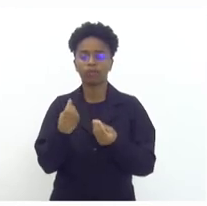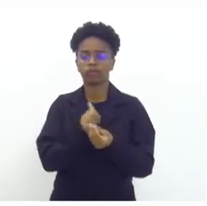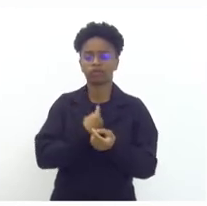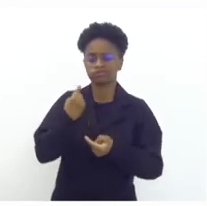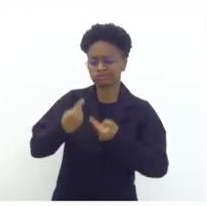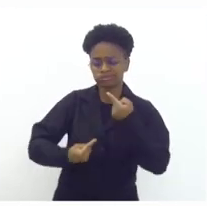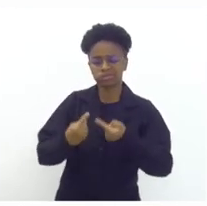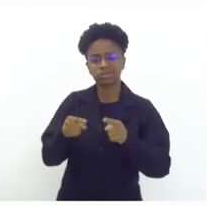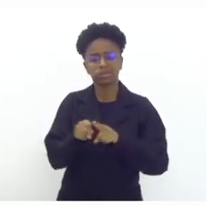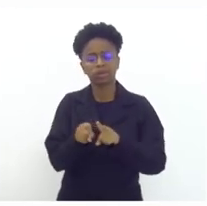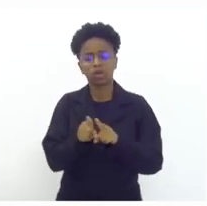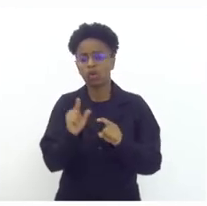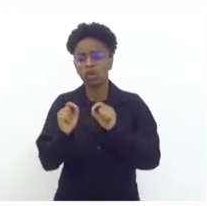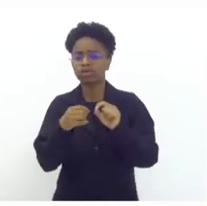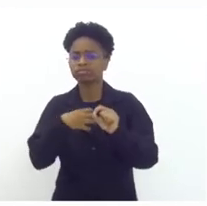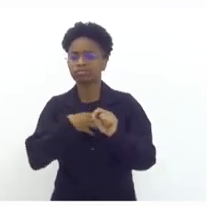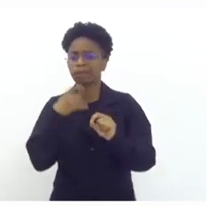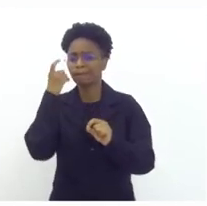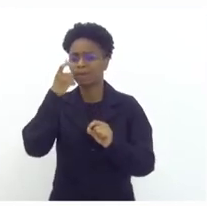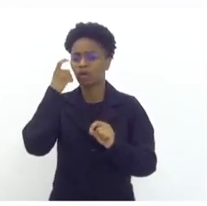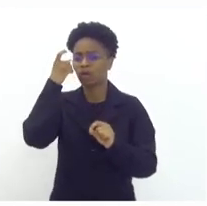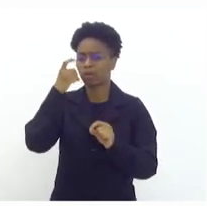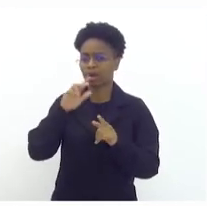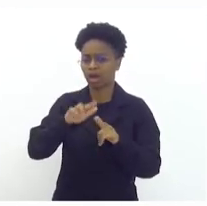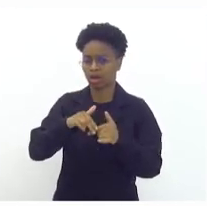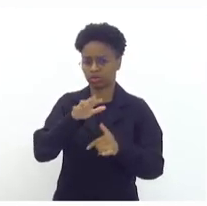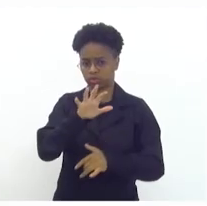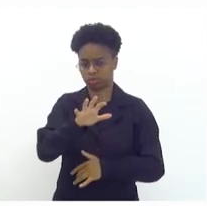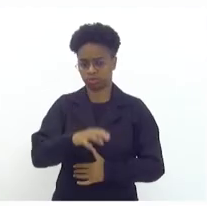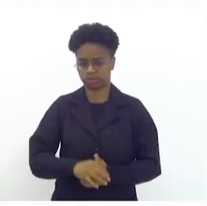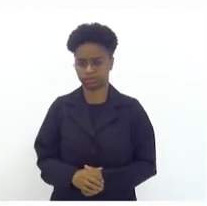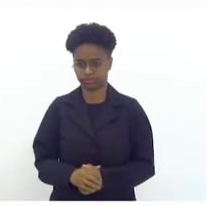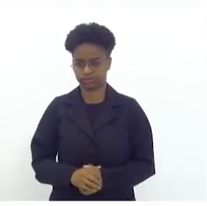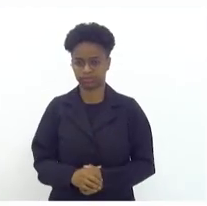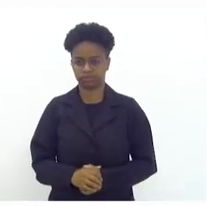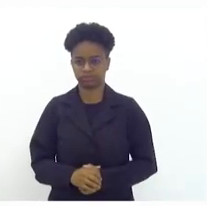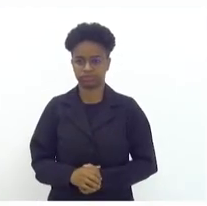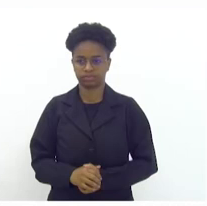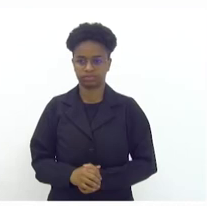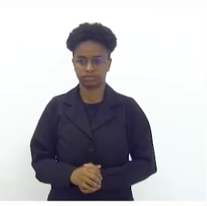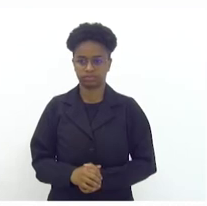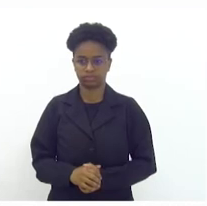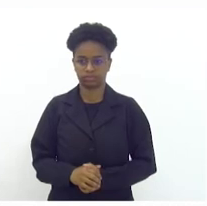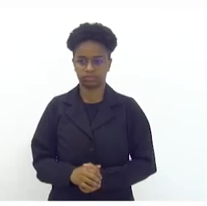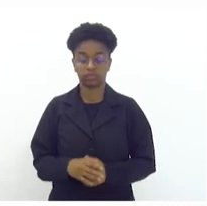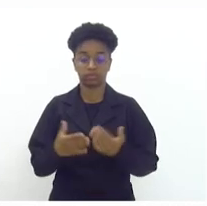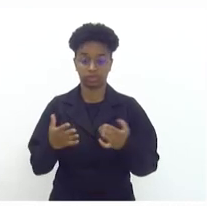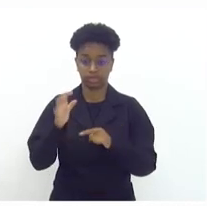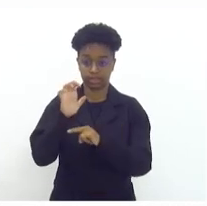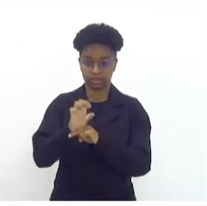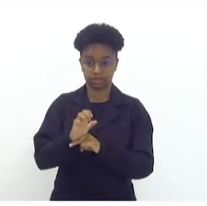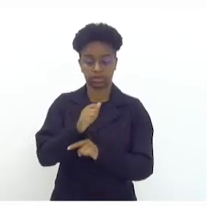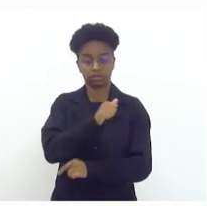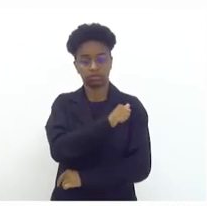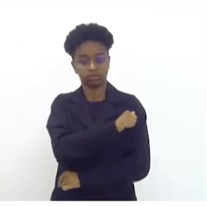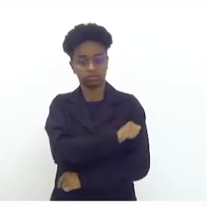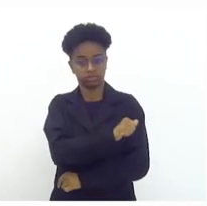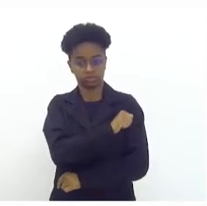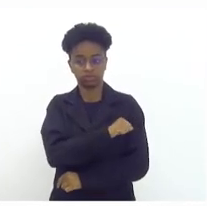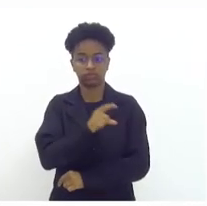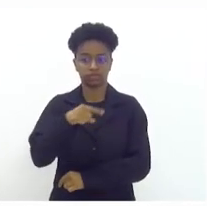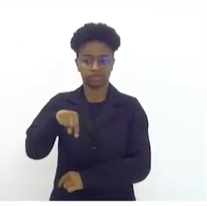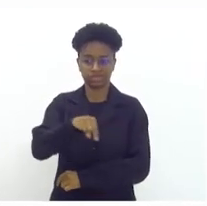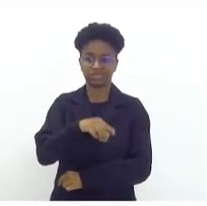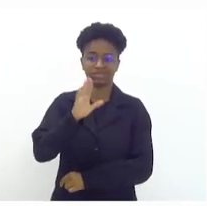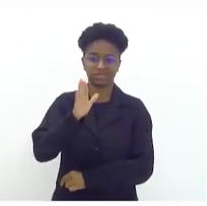é que nós temos quer dizer a partir disso pode por favor quer dizer o estado do Rio de Janeiro alguns já estão